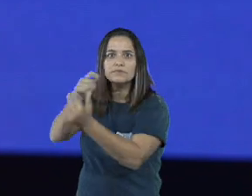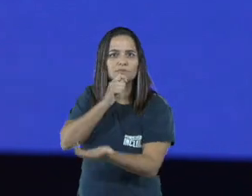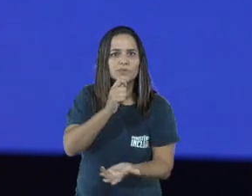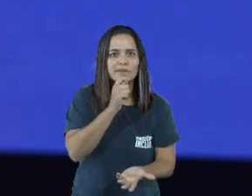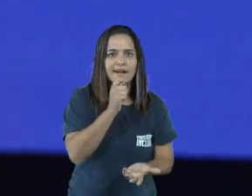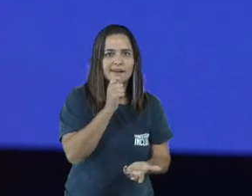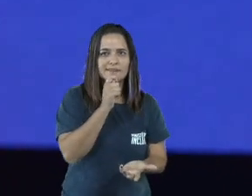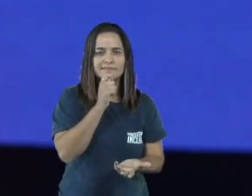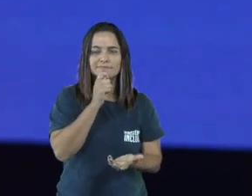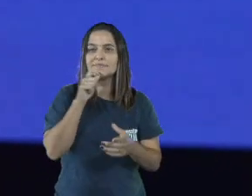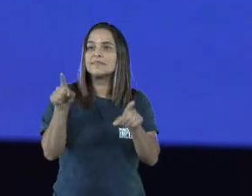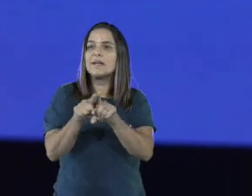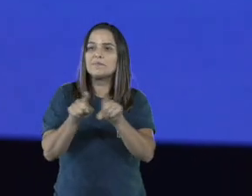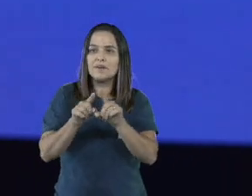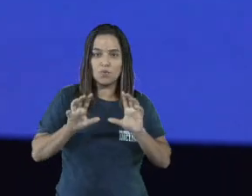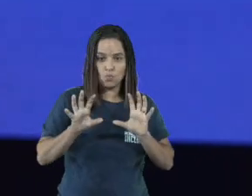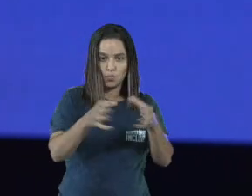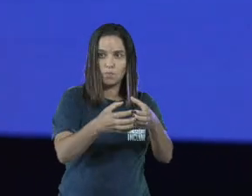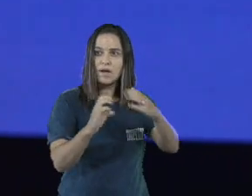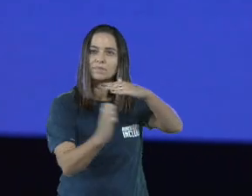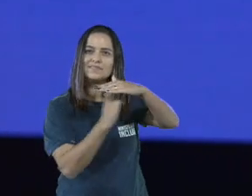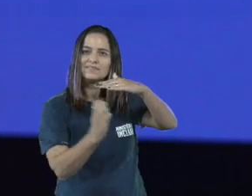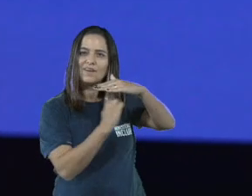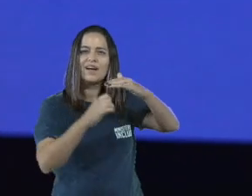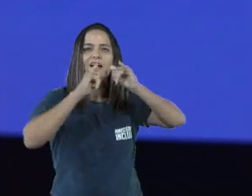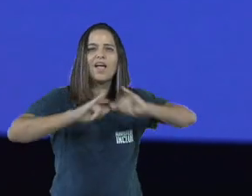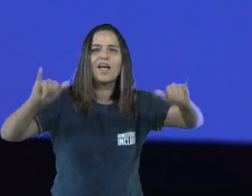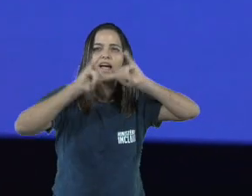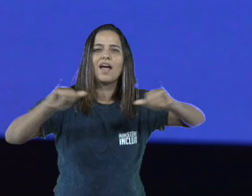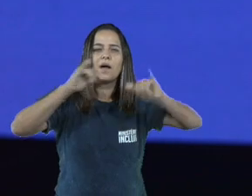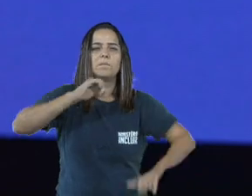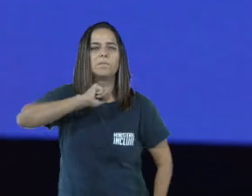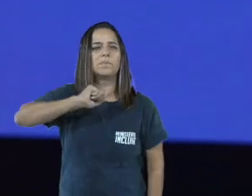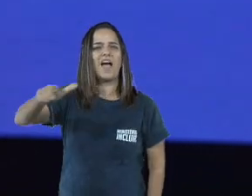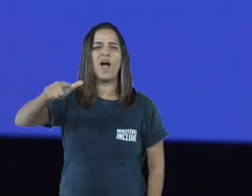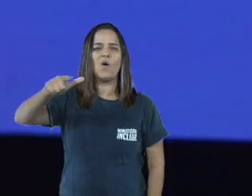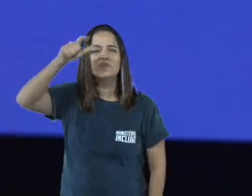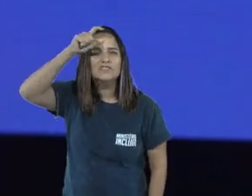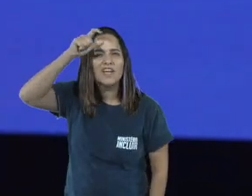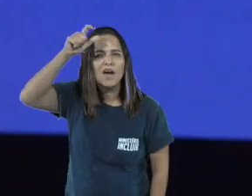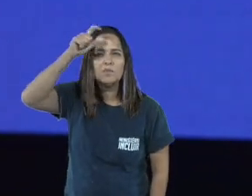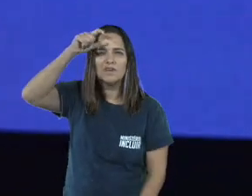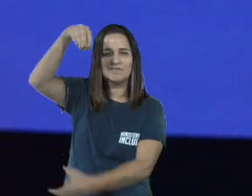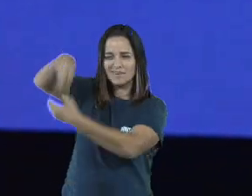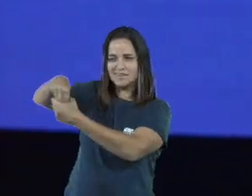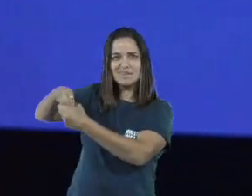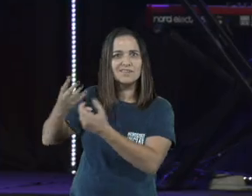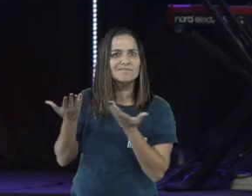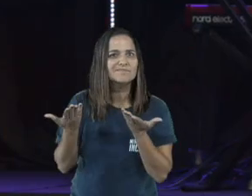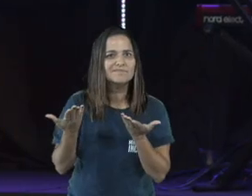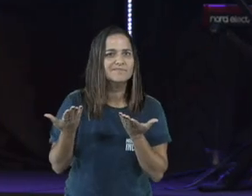pomada pelo Mal não existe alguns bolsões de esperança mas a maior parte